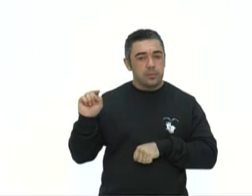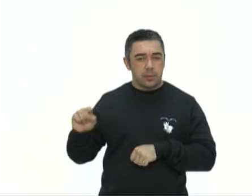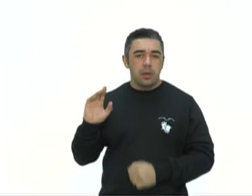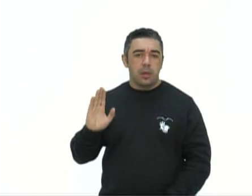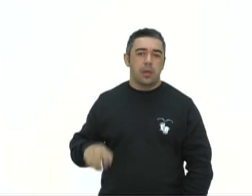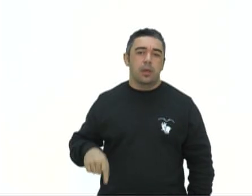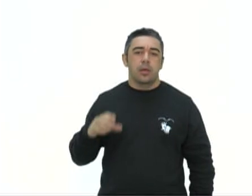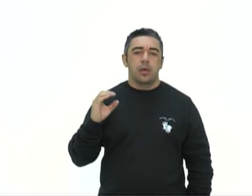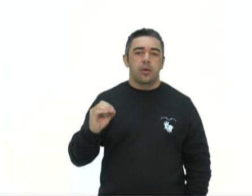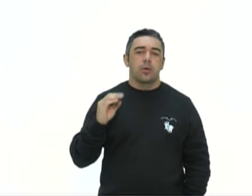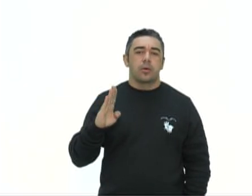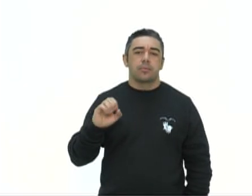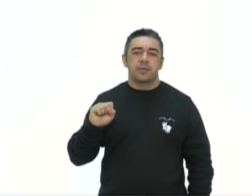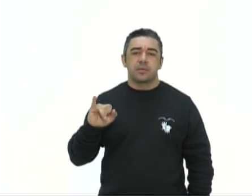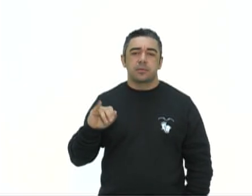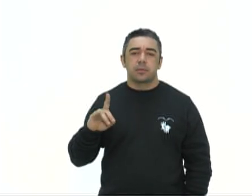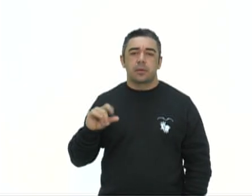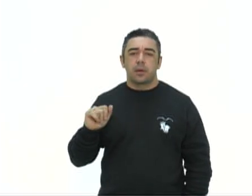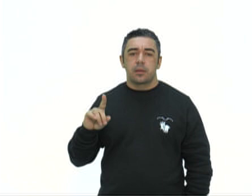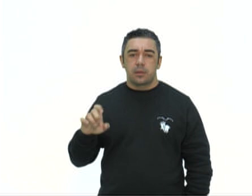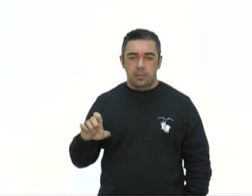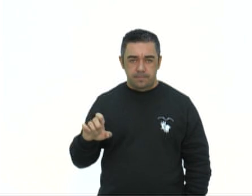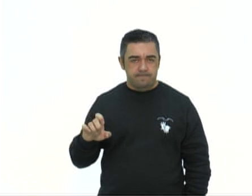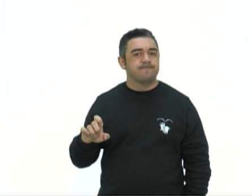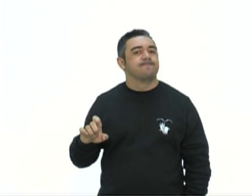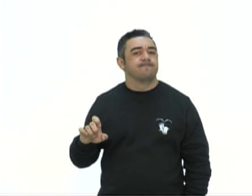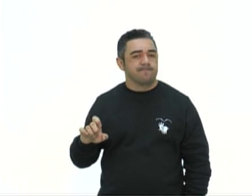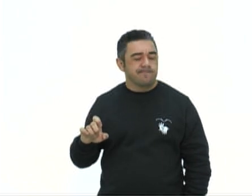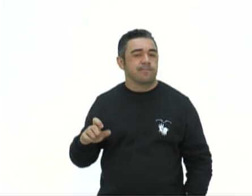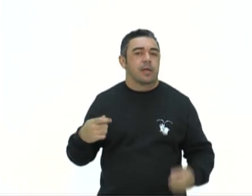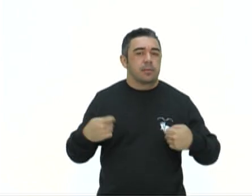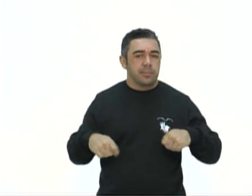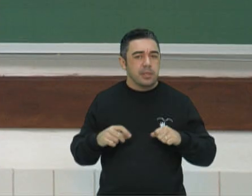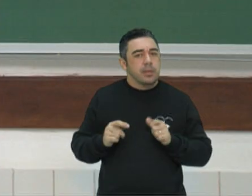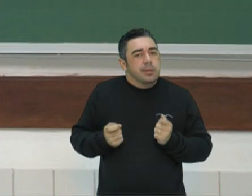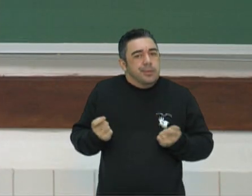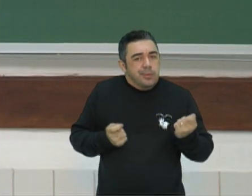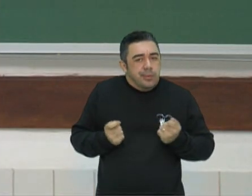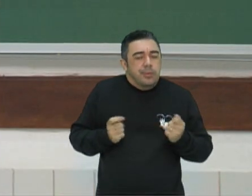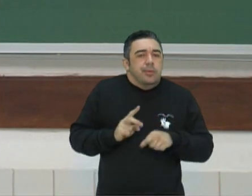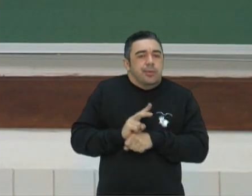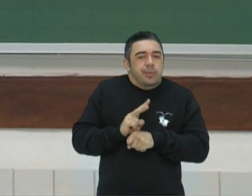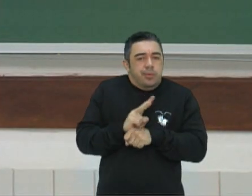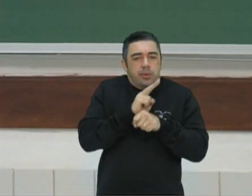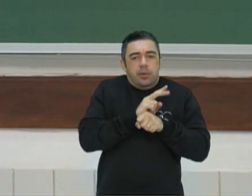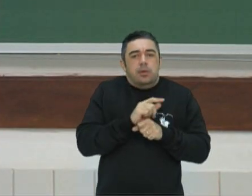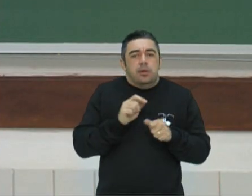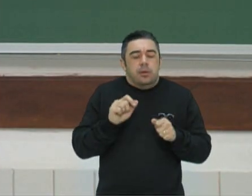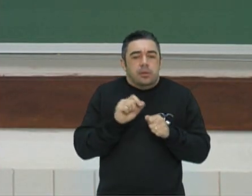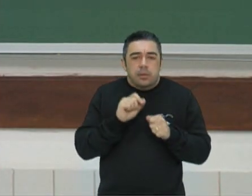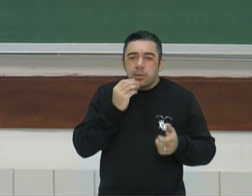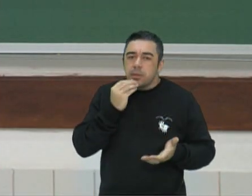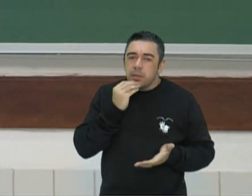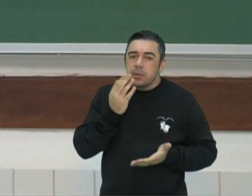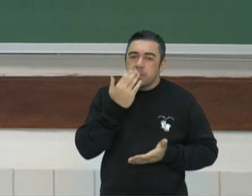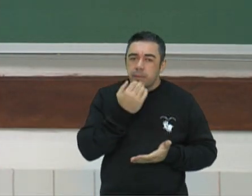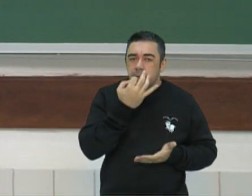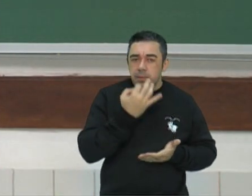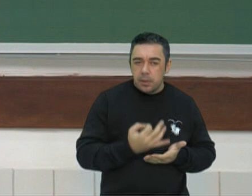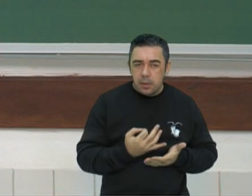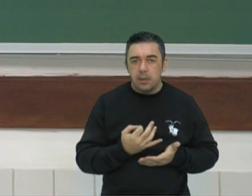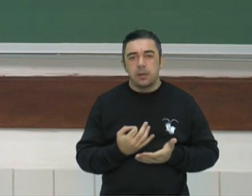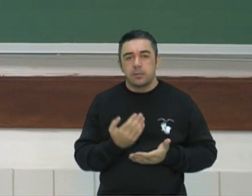você já está considerado ali como obeso. Tá? Então, daí precisa, muitas vezes, fazer um programa alimentar,